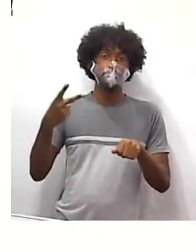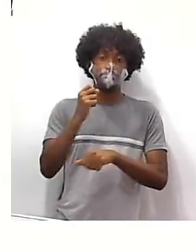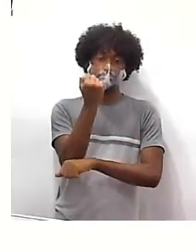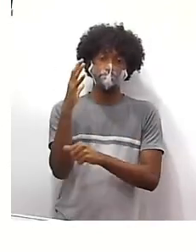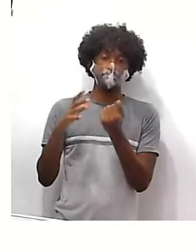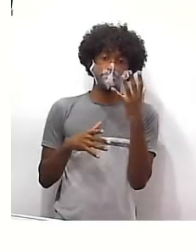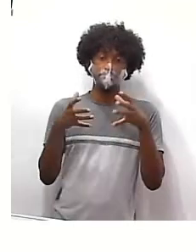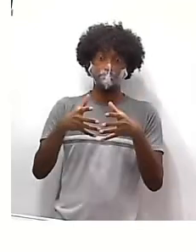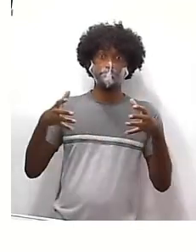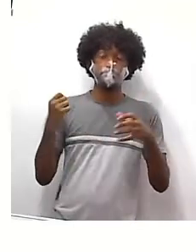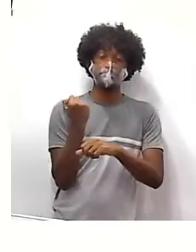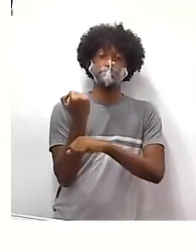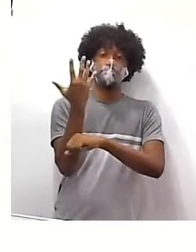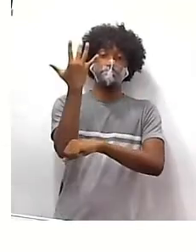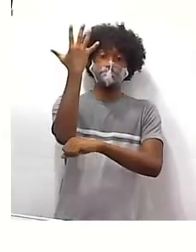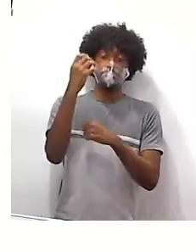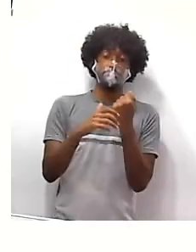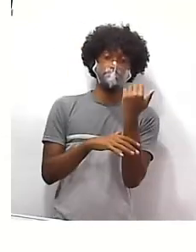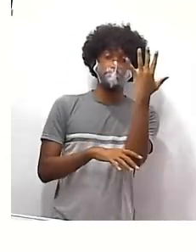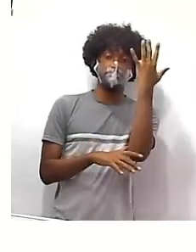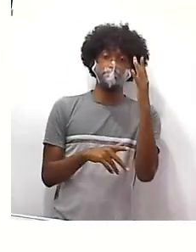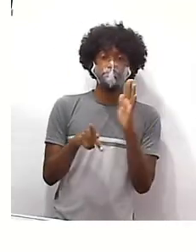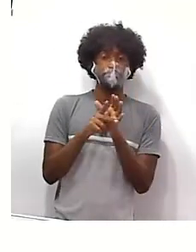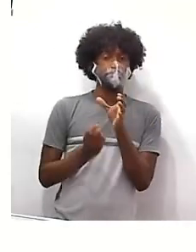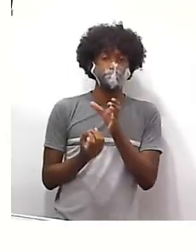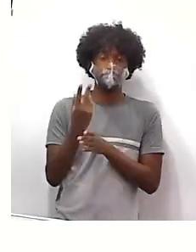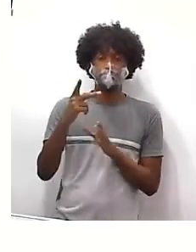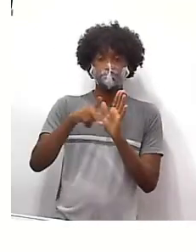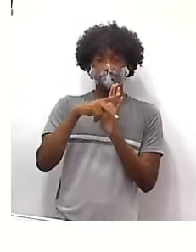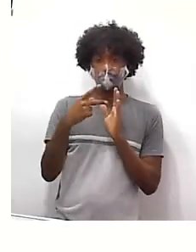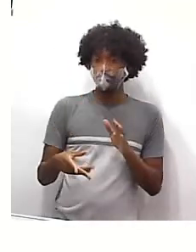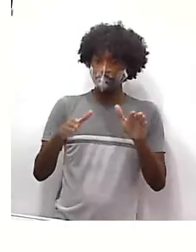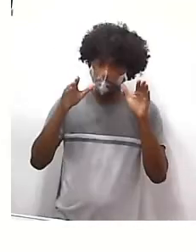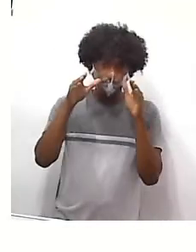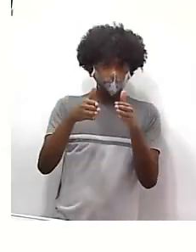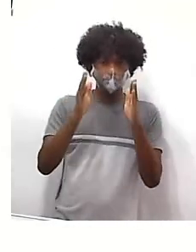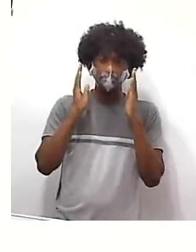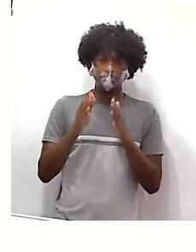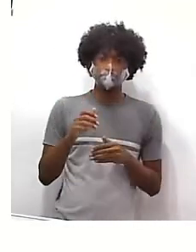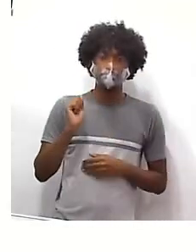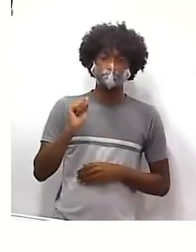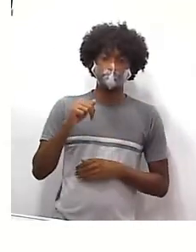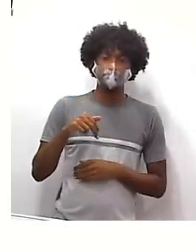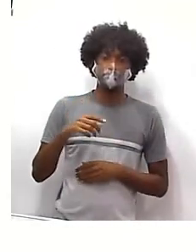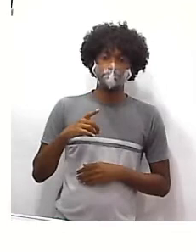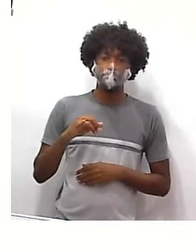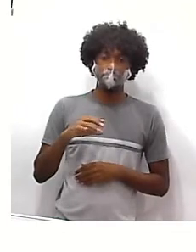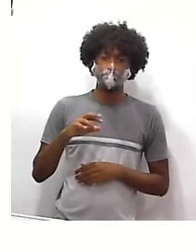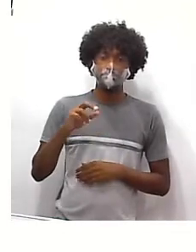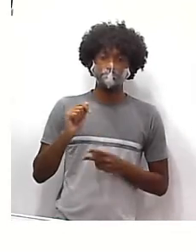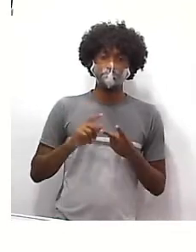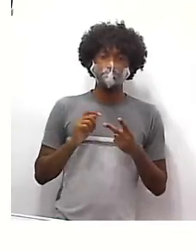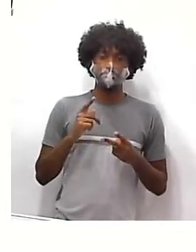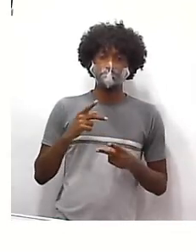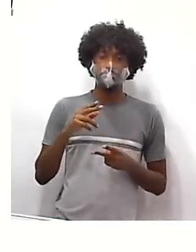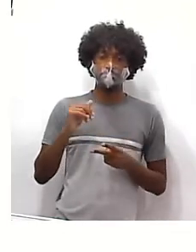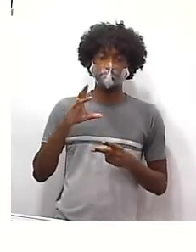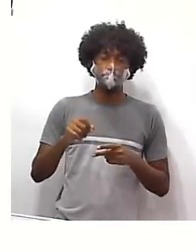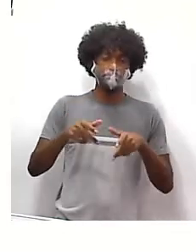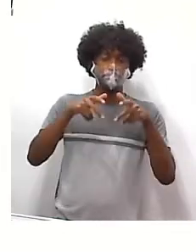porte. E algumas são nativas da Amazônia que são específicas, como a pupunha, o açaí,